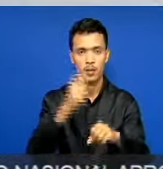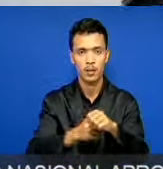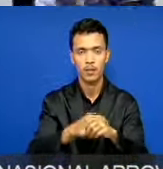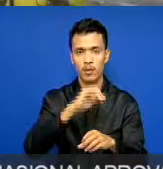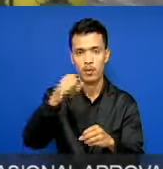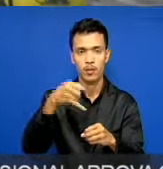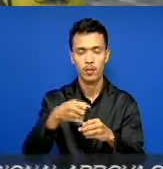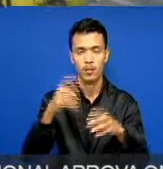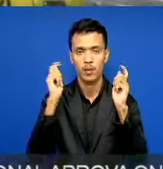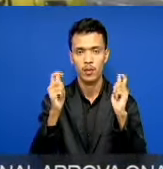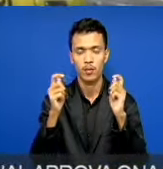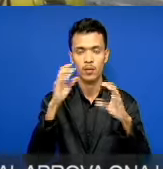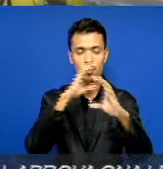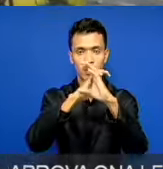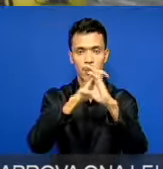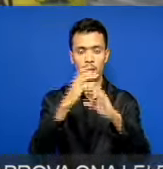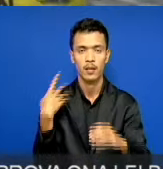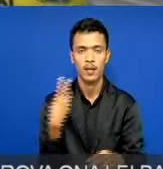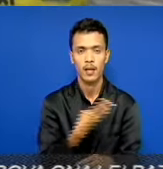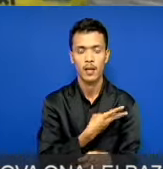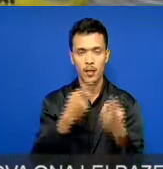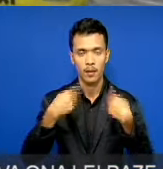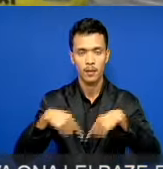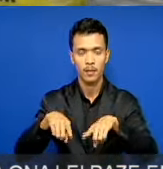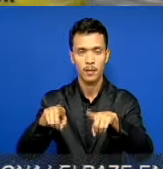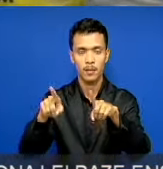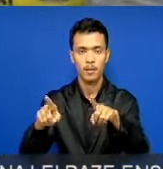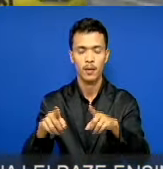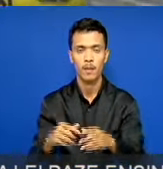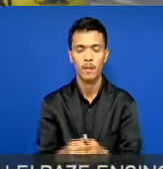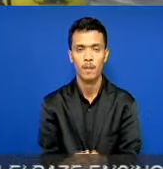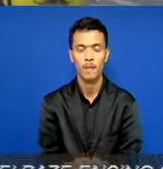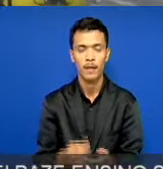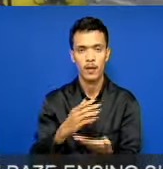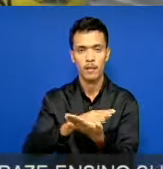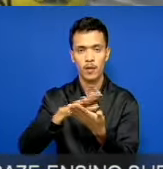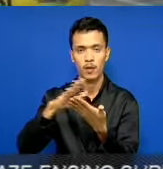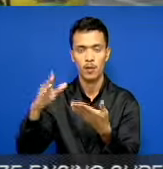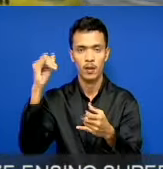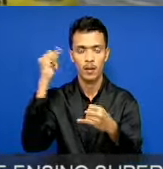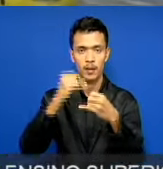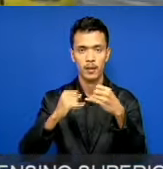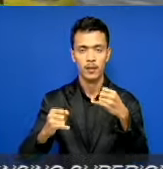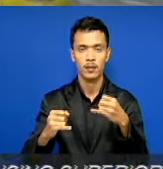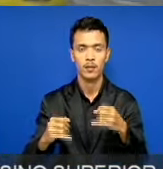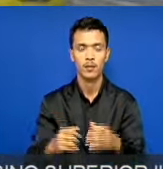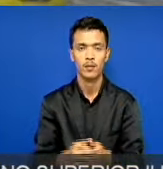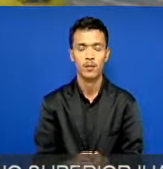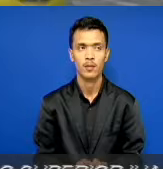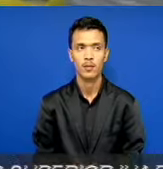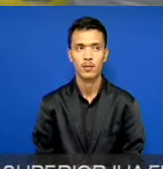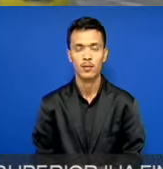bakareta. Momento ameba, momento kareta kadang balu ame hola i costa momento ya patron se seluk